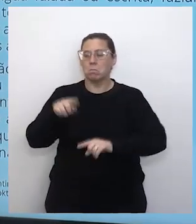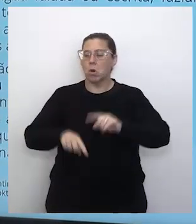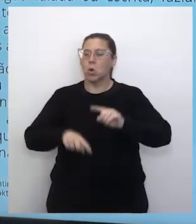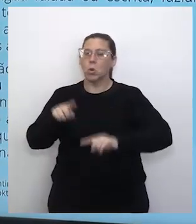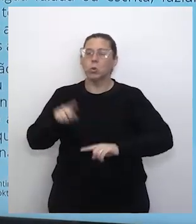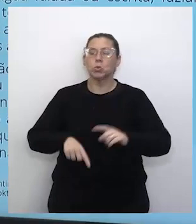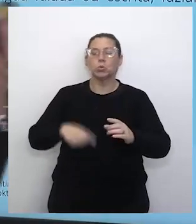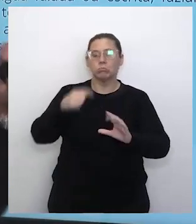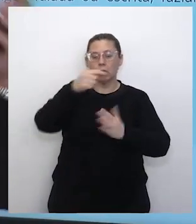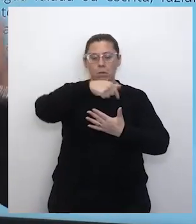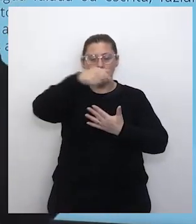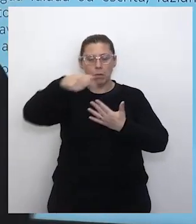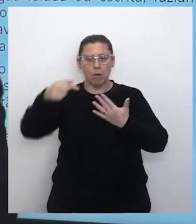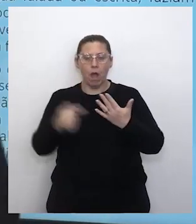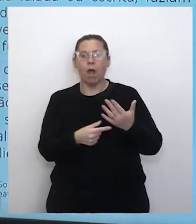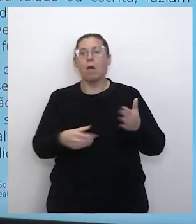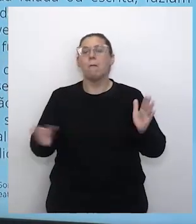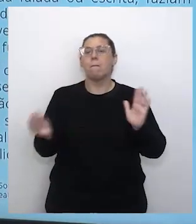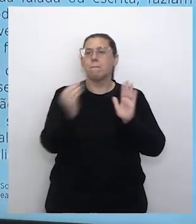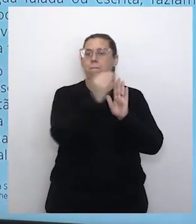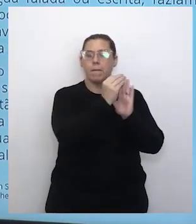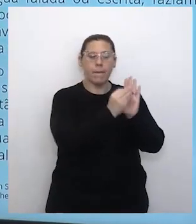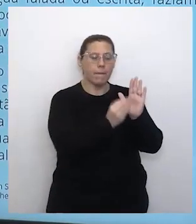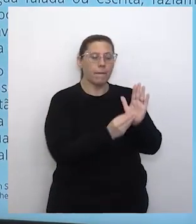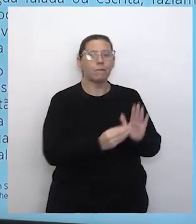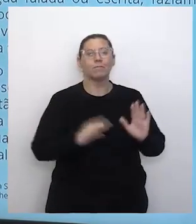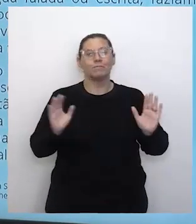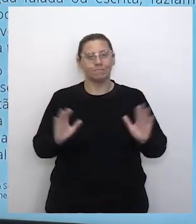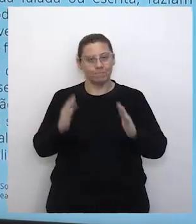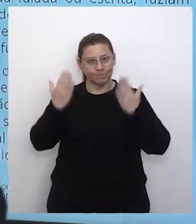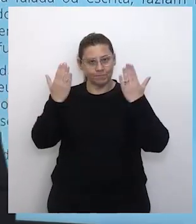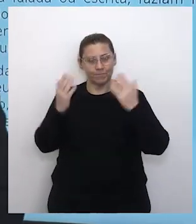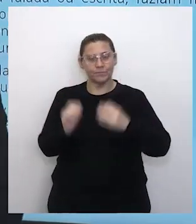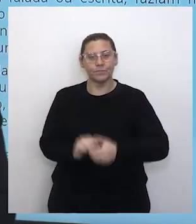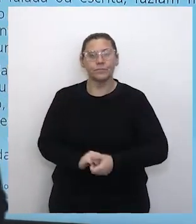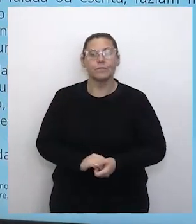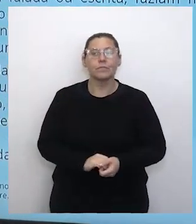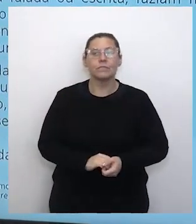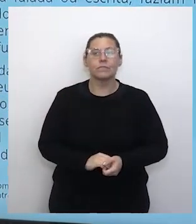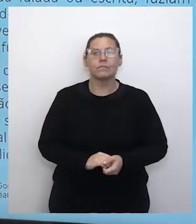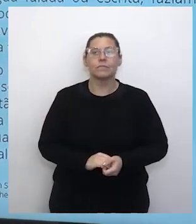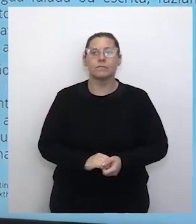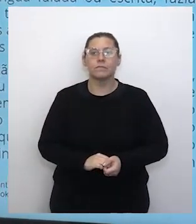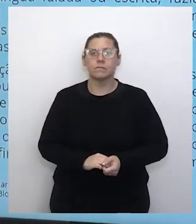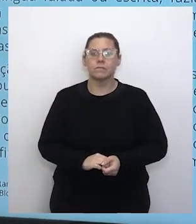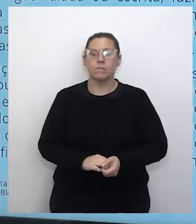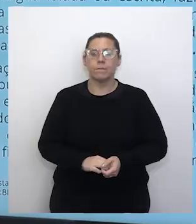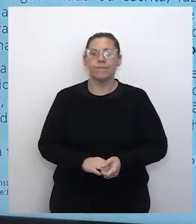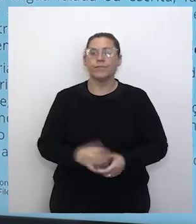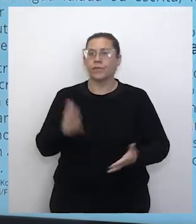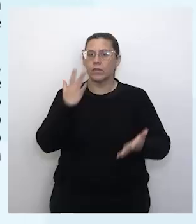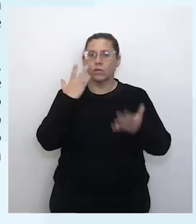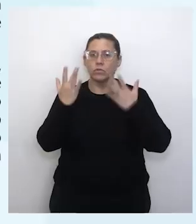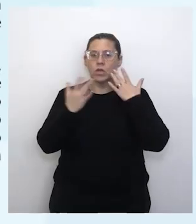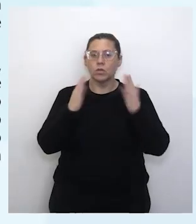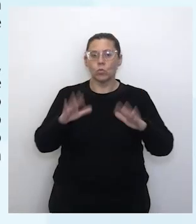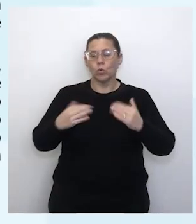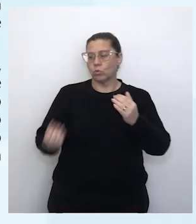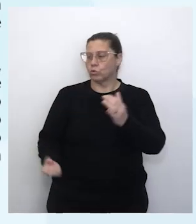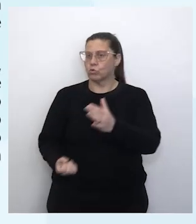para colocar ali, dentro do espetáculo, certo? Então, gente, o teatro, quando ele